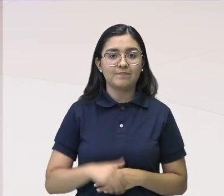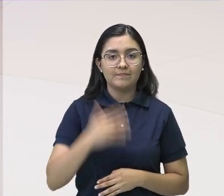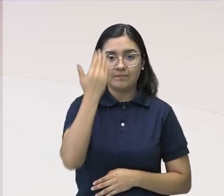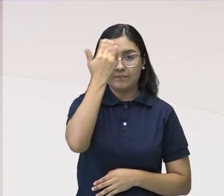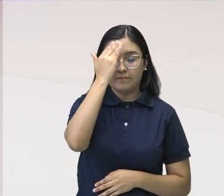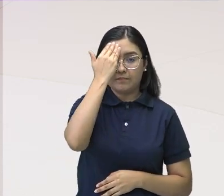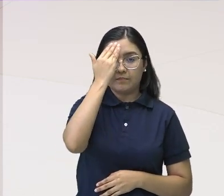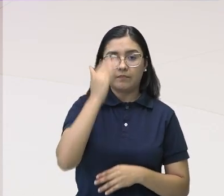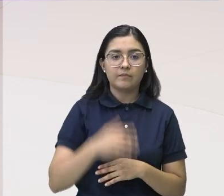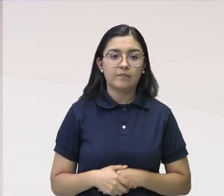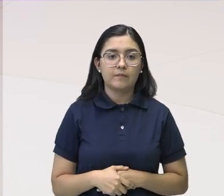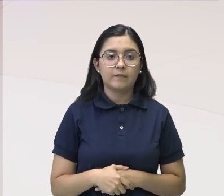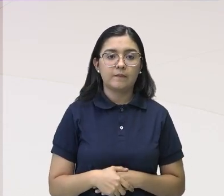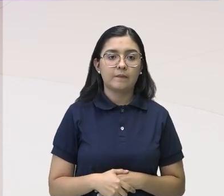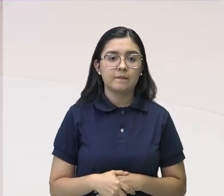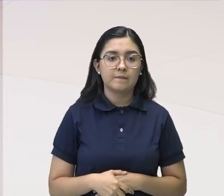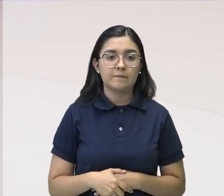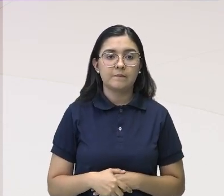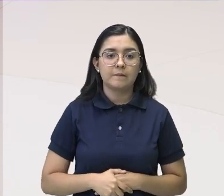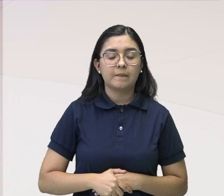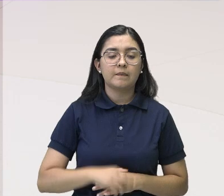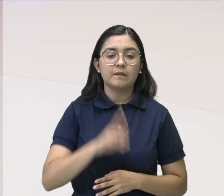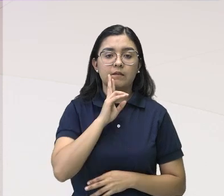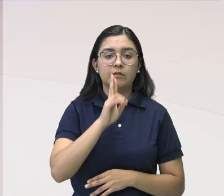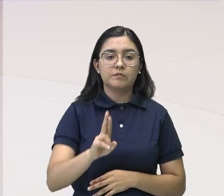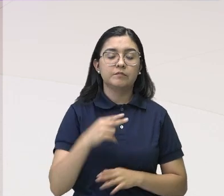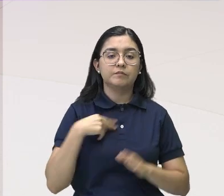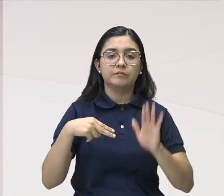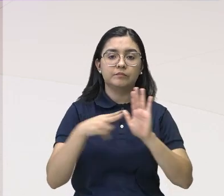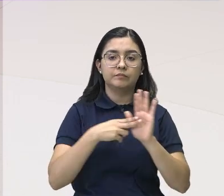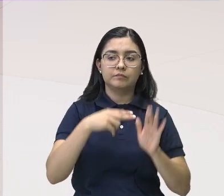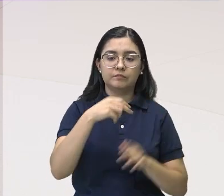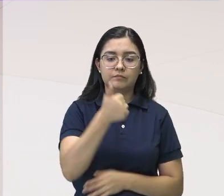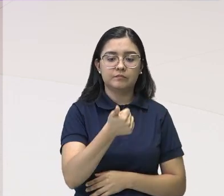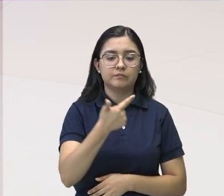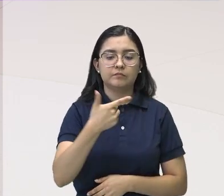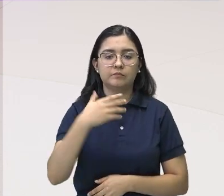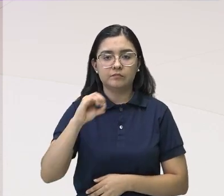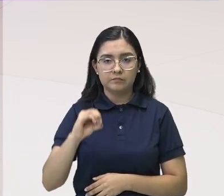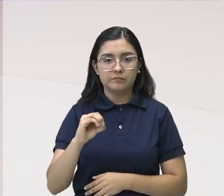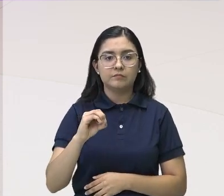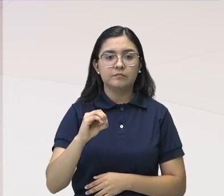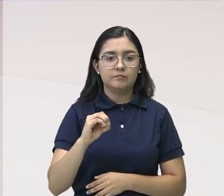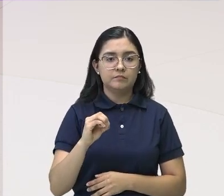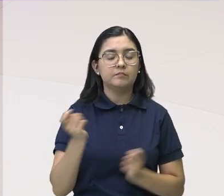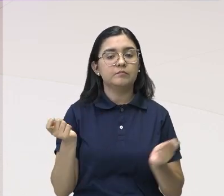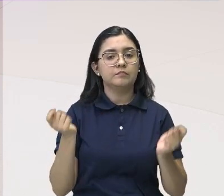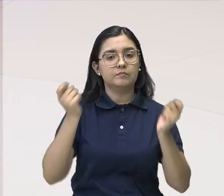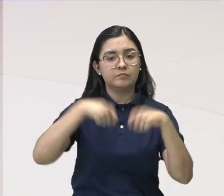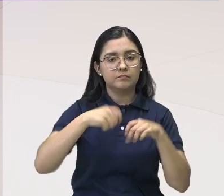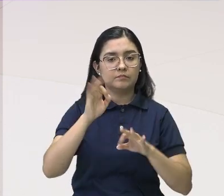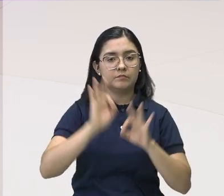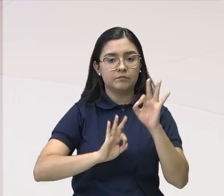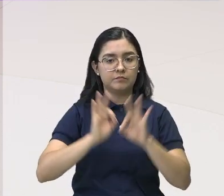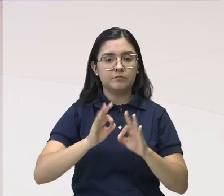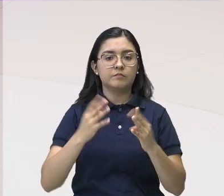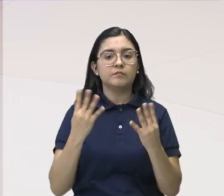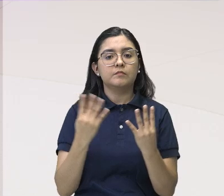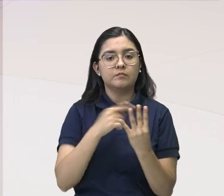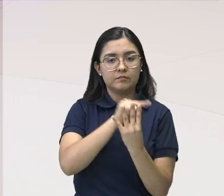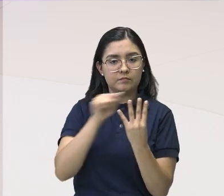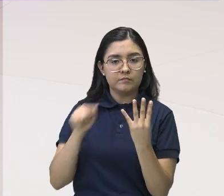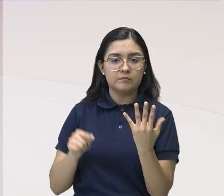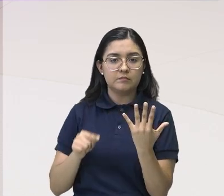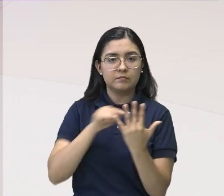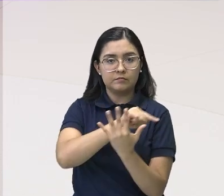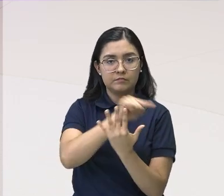Entendido? Que o nosso resultado vai dar 120. Então, significa que eu tenho 120 maneiras de organizar exatamente